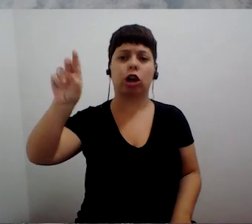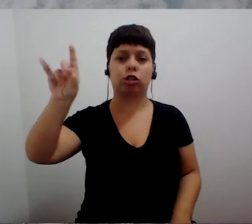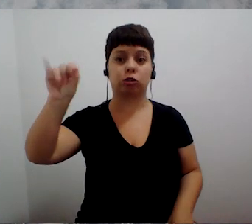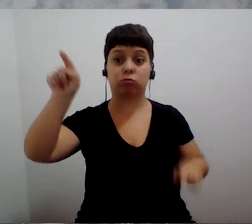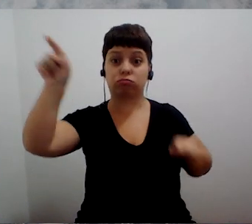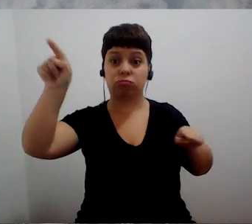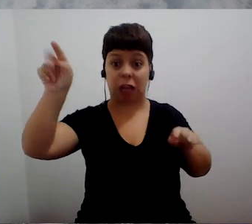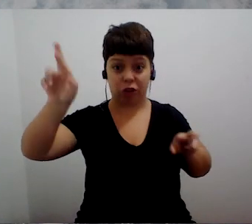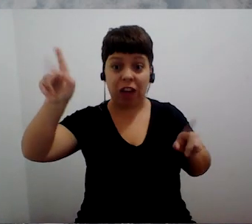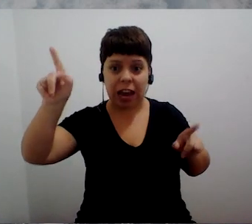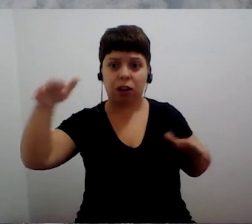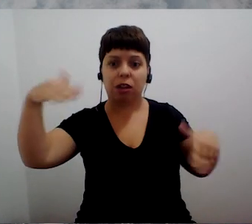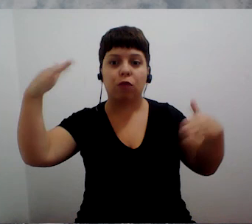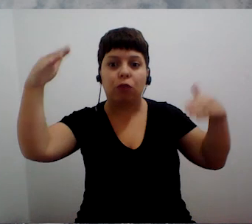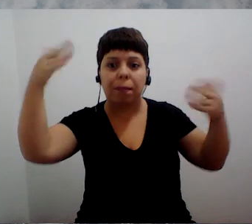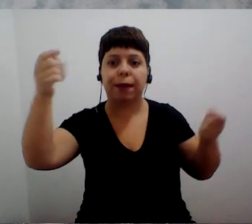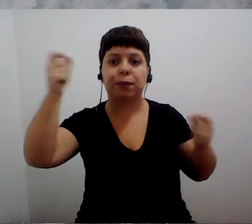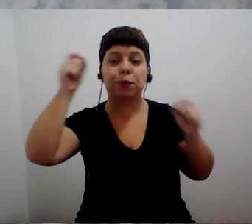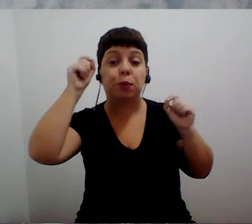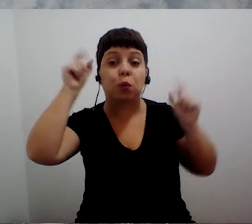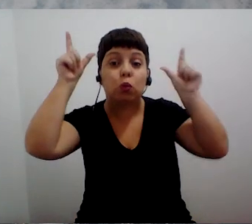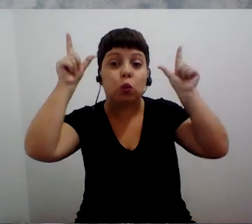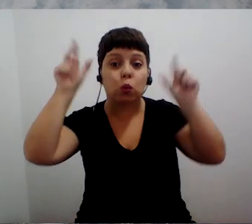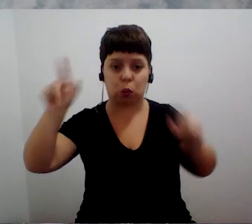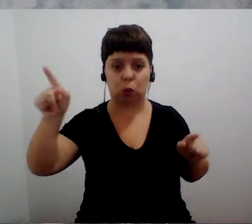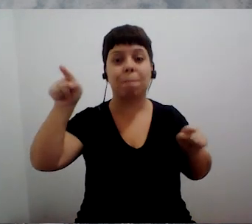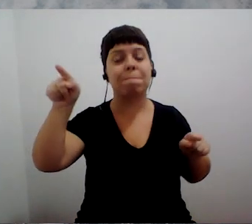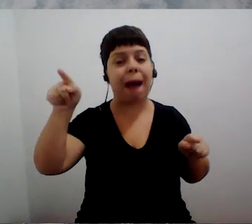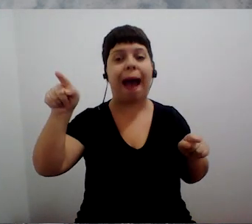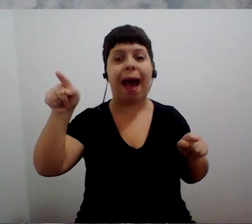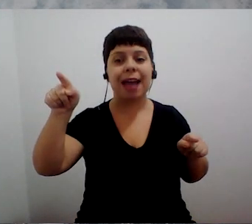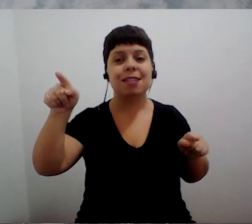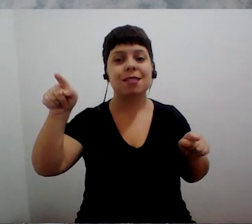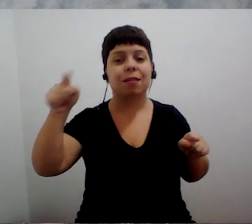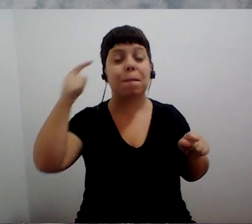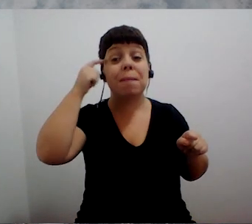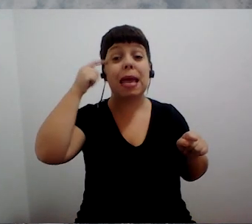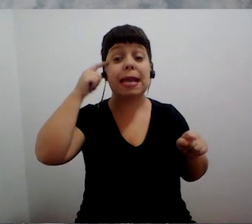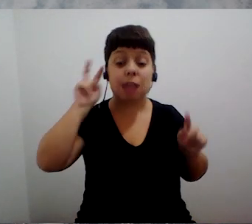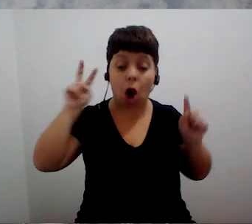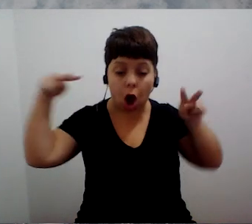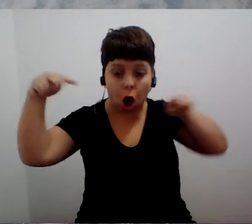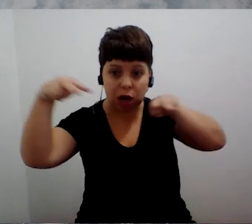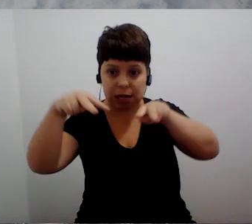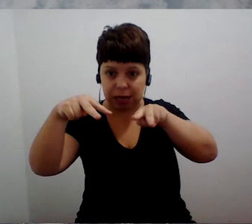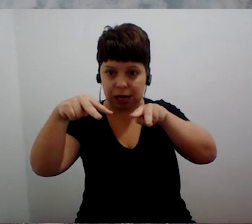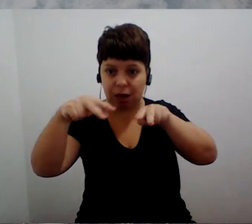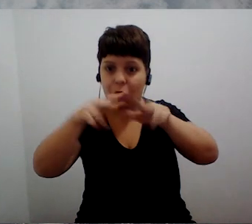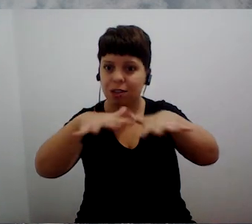né, eles têm uma relação muito convergente em relação ao oceano, né? Então, eles têm